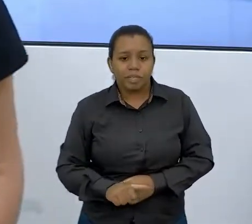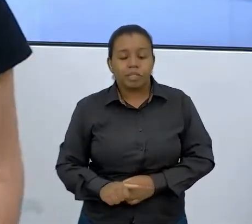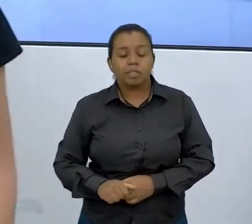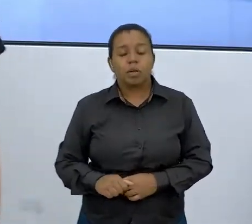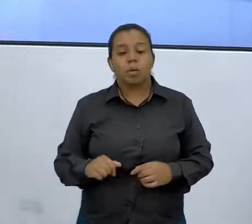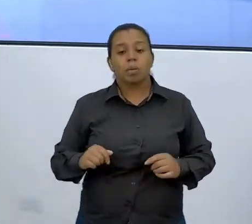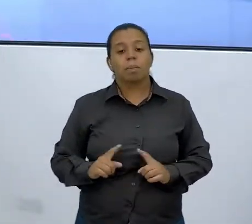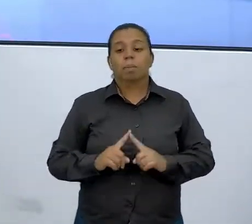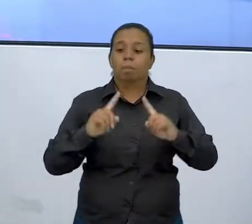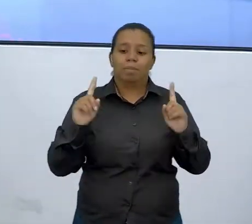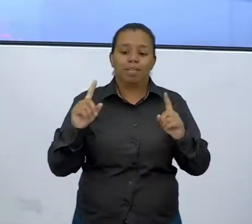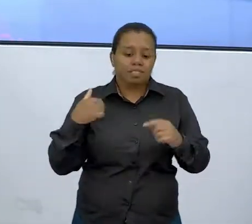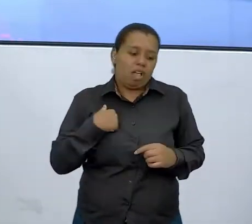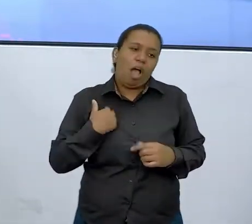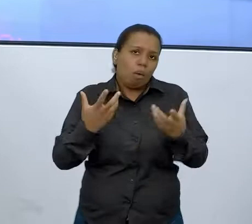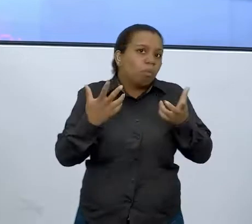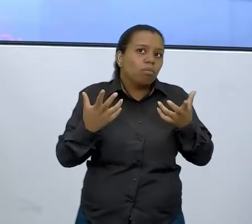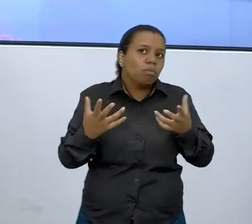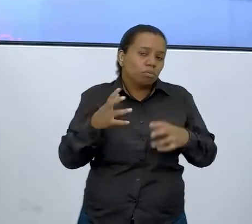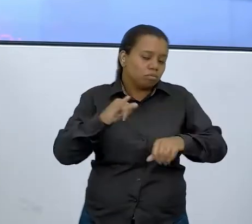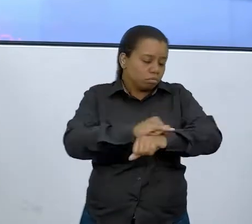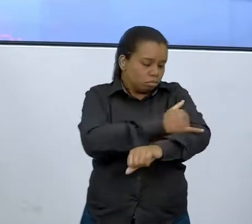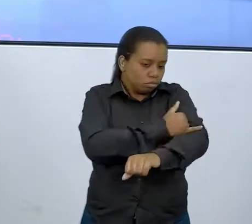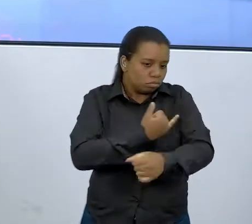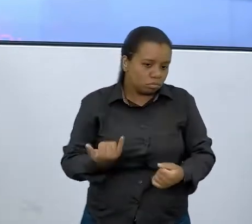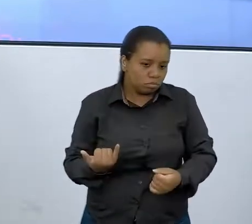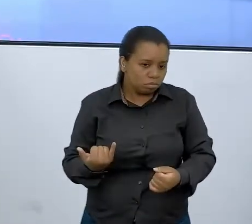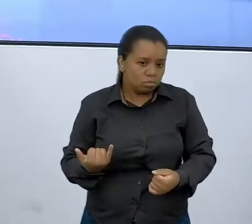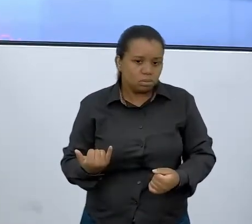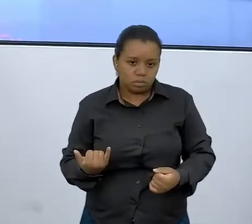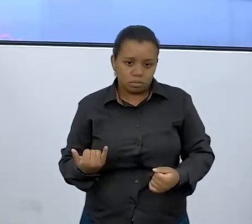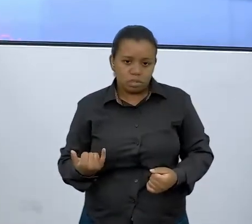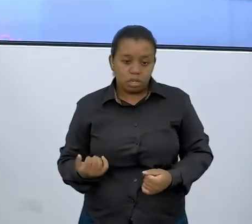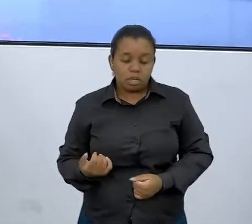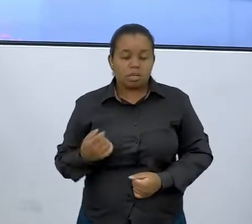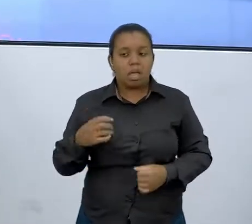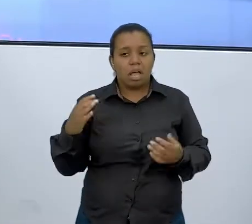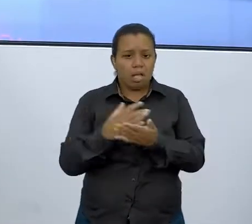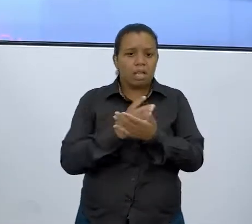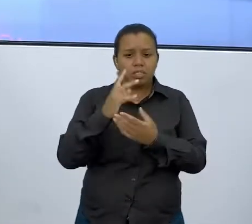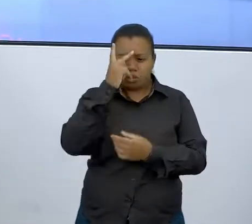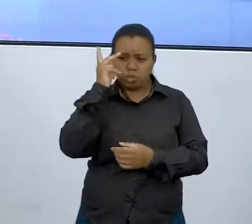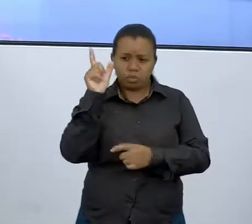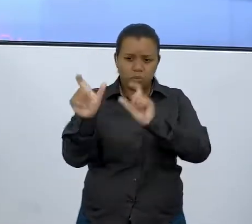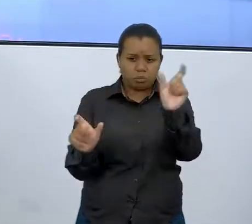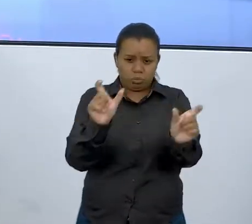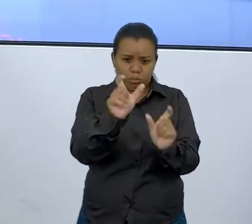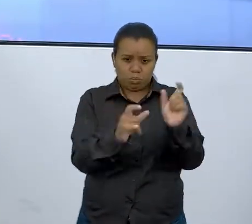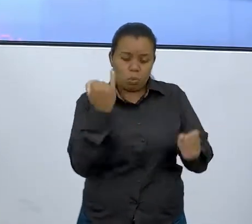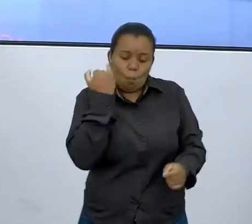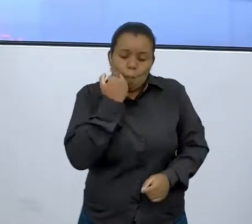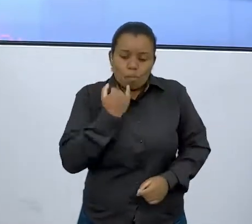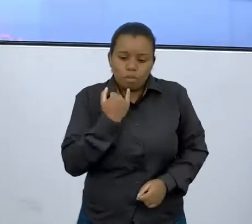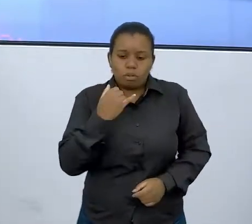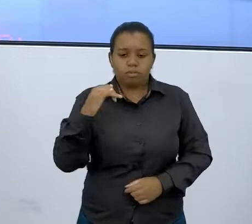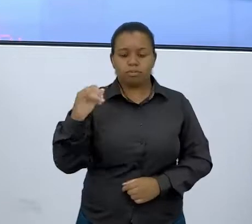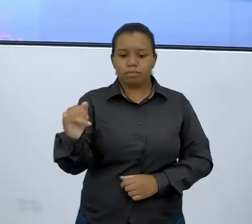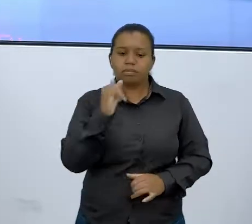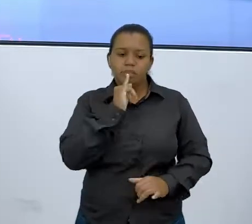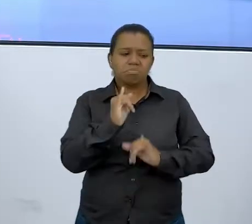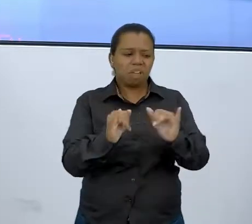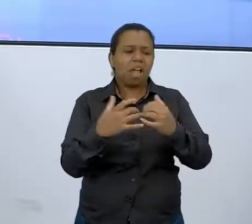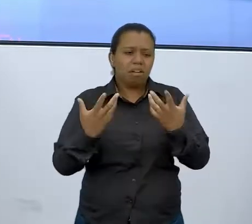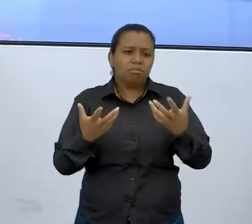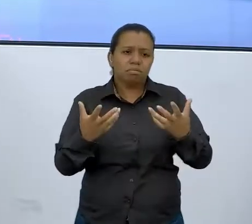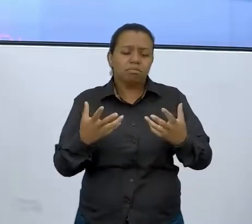eu quero engordar. Igual, tem muitas... Às vezes a gente ouve de mulheres que são muito magras e falam que querem ganhar peso. Algumas